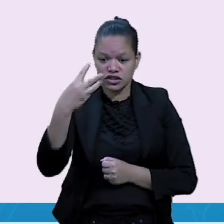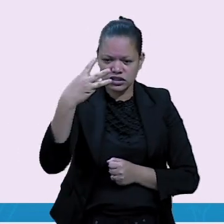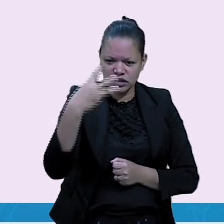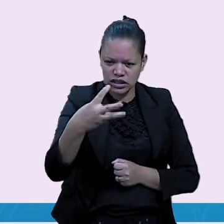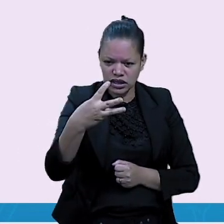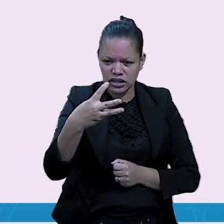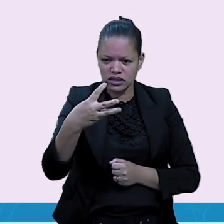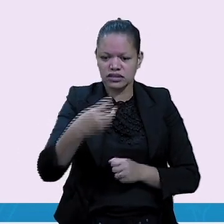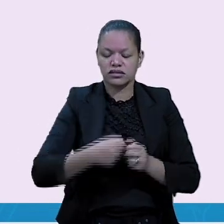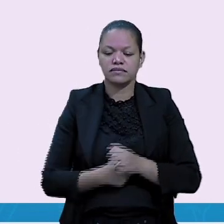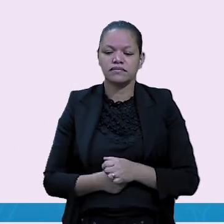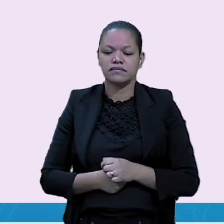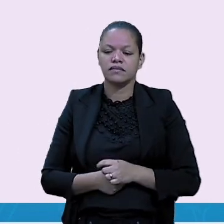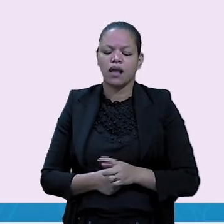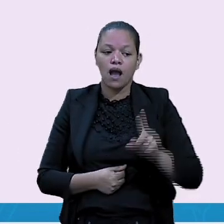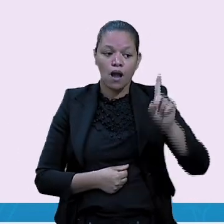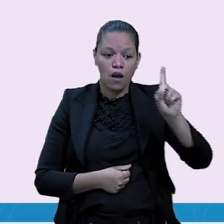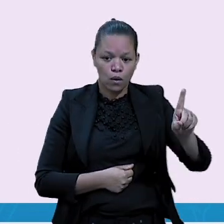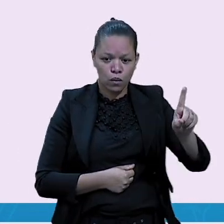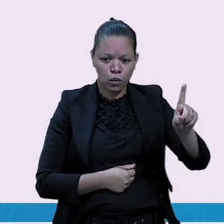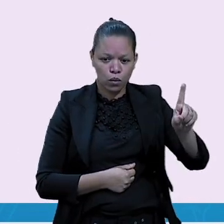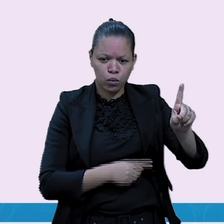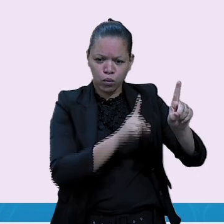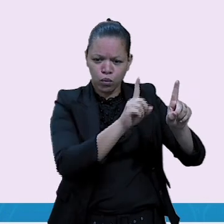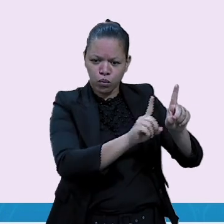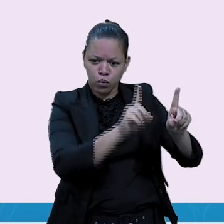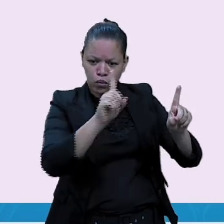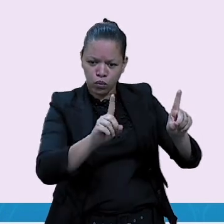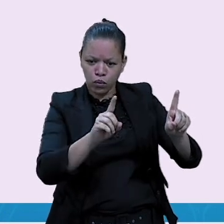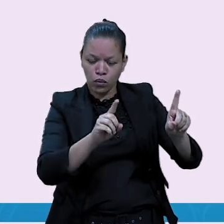uma é 20, a gente vai colocar aqui, ó. 20